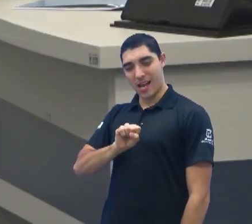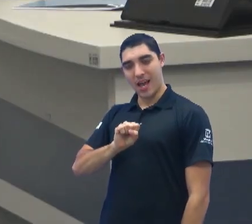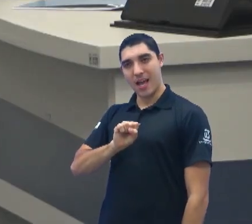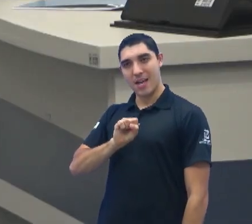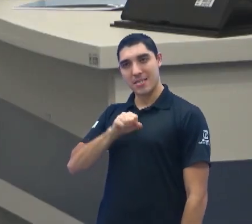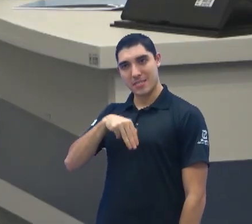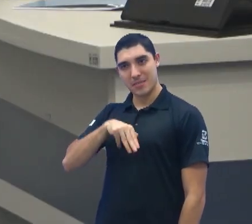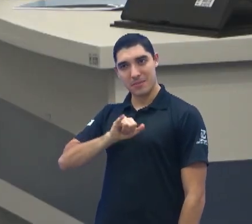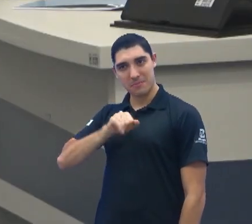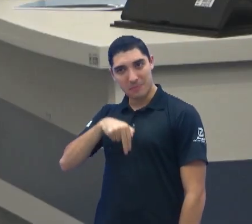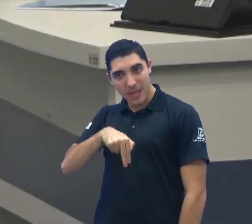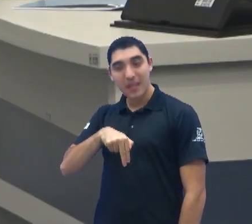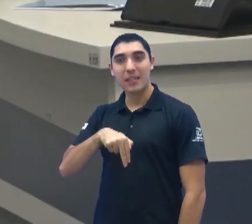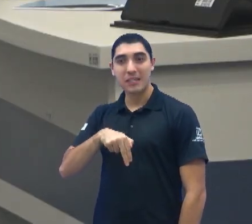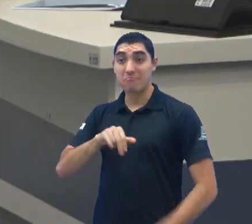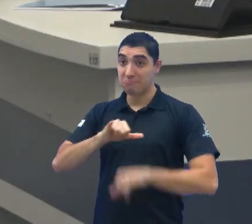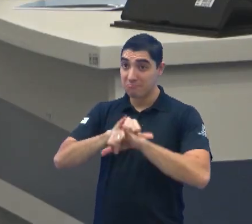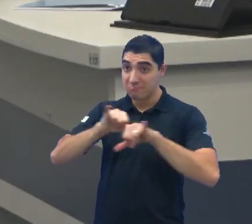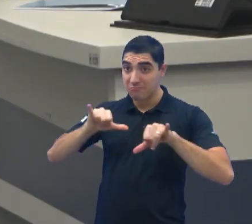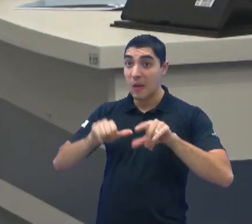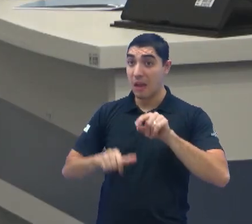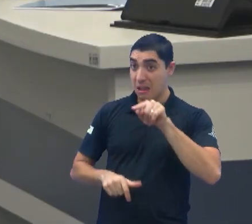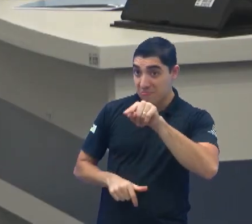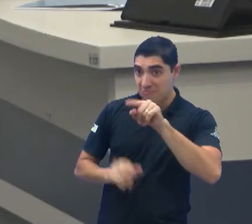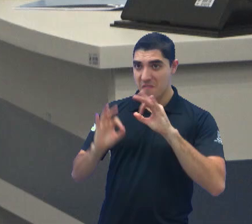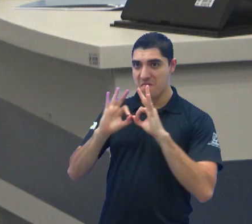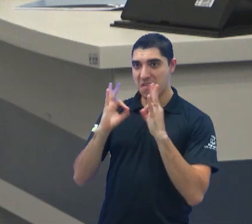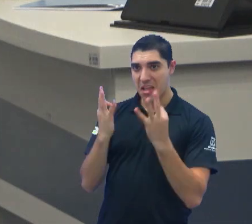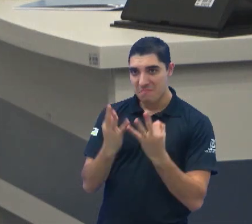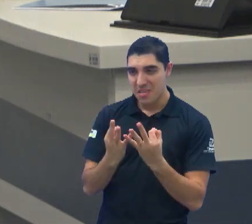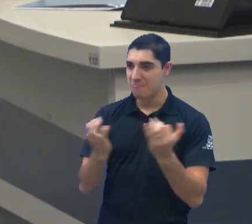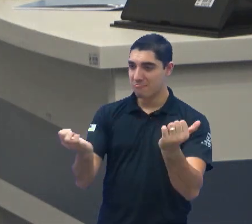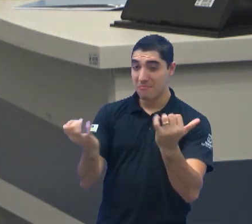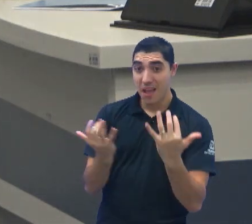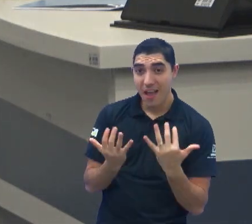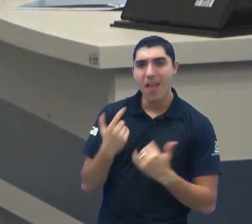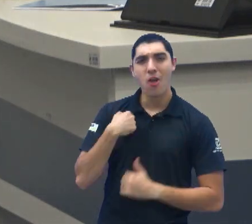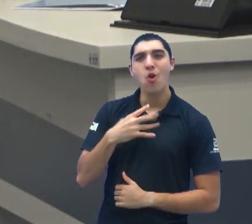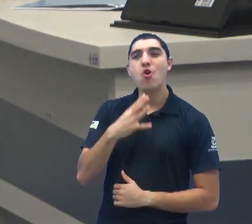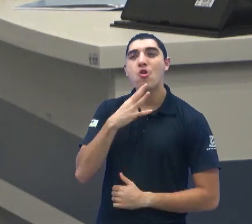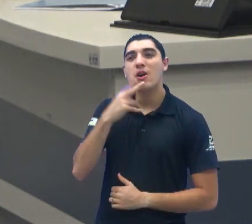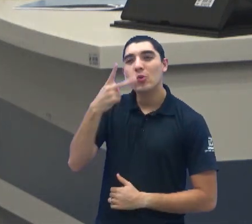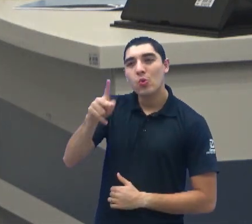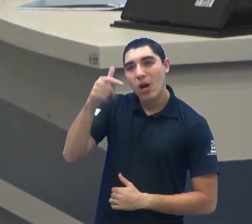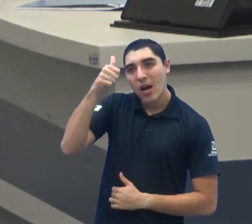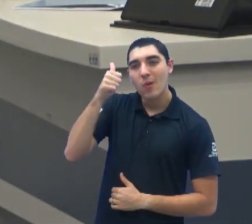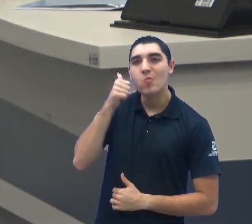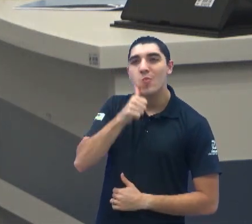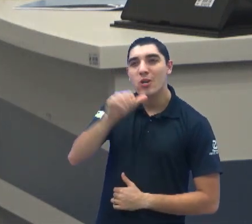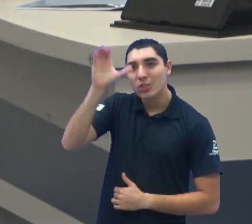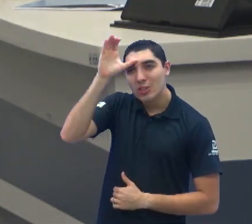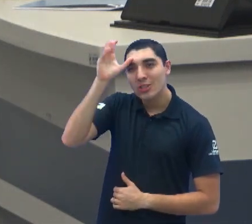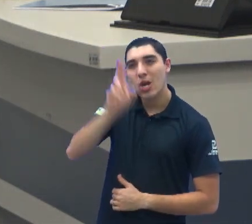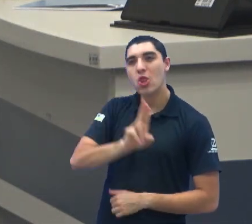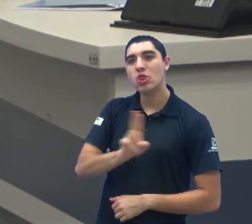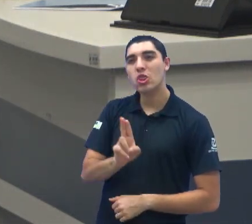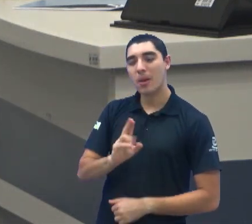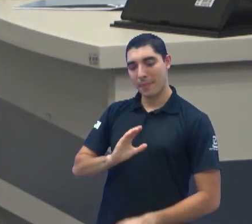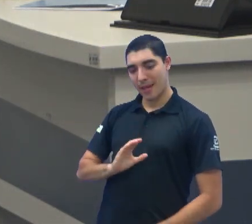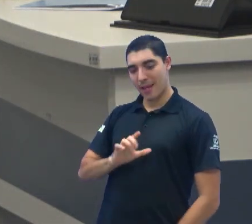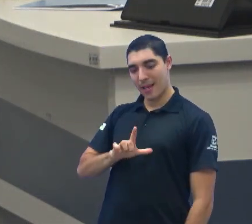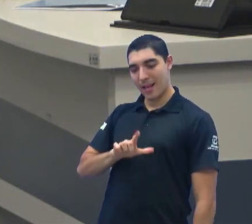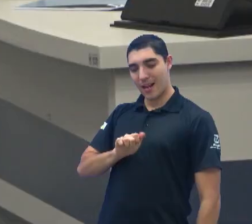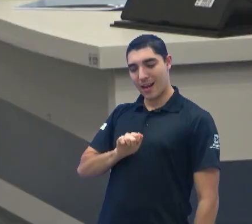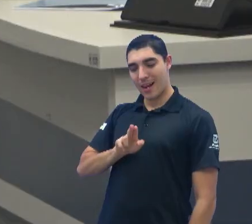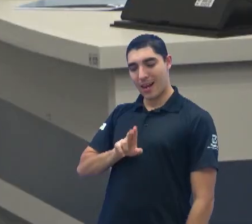dizer que a sua família está aqui, conheço a tia dela, Claudete, e falar para